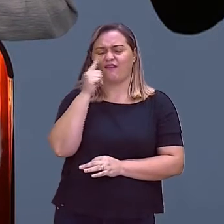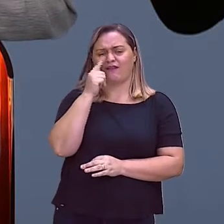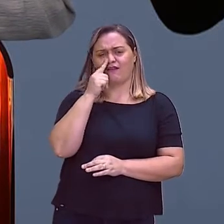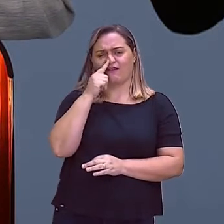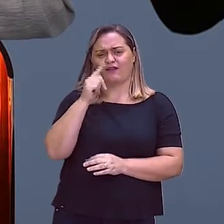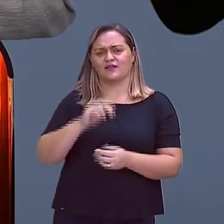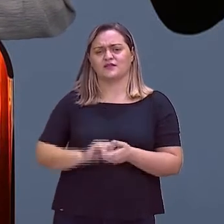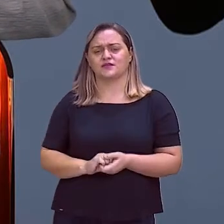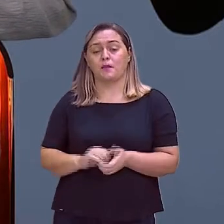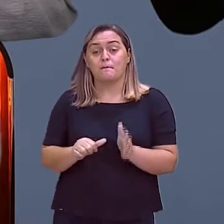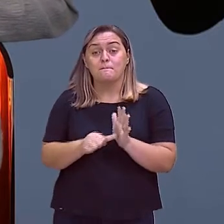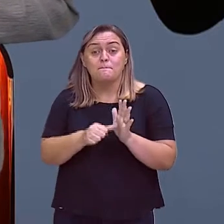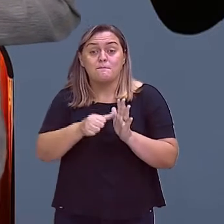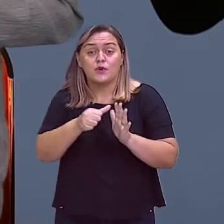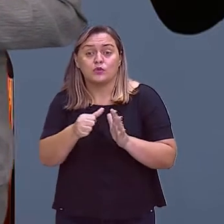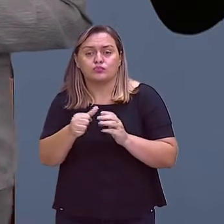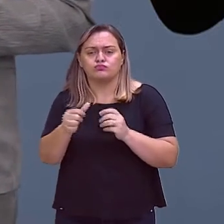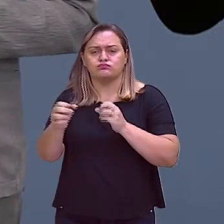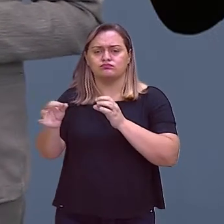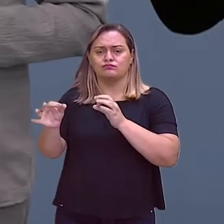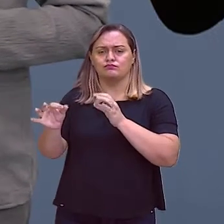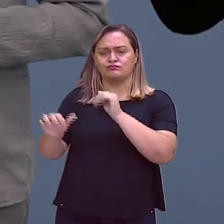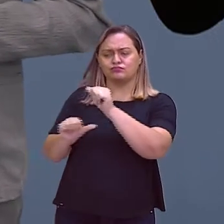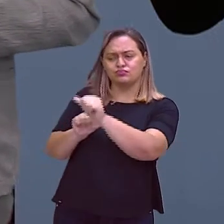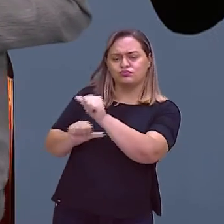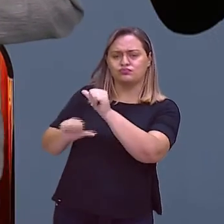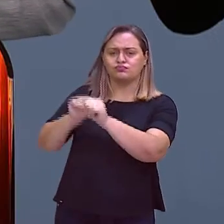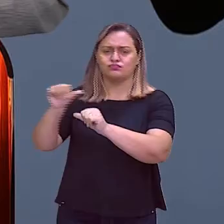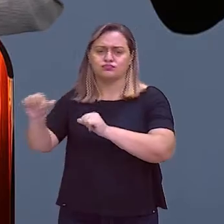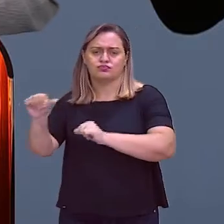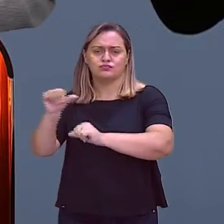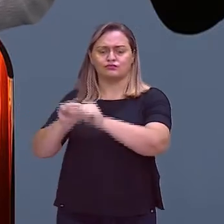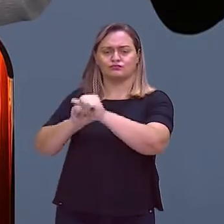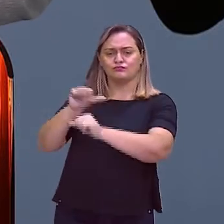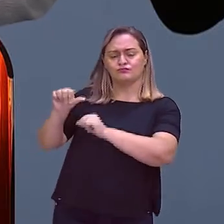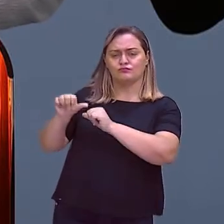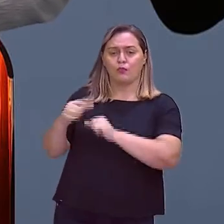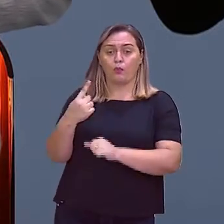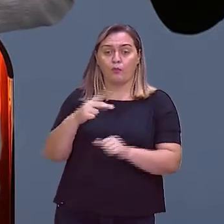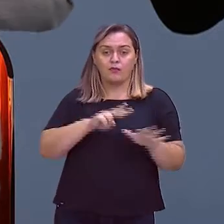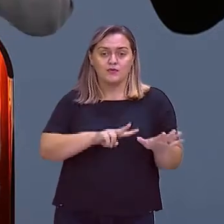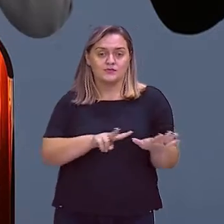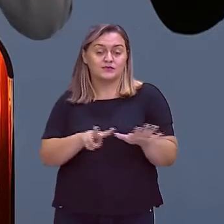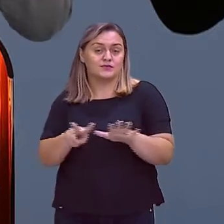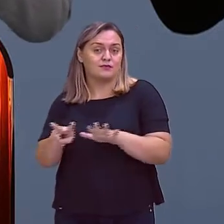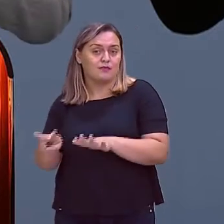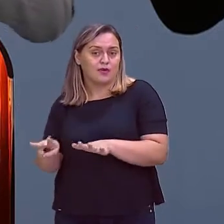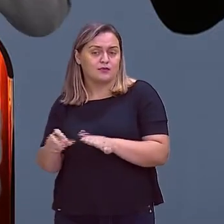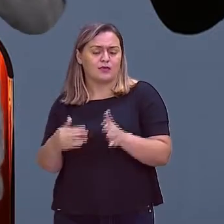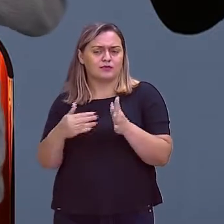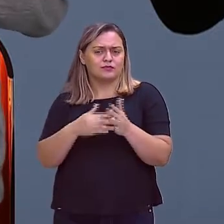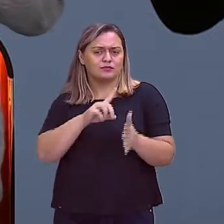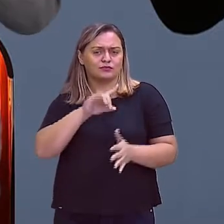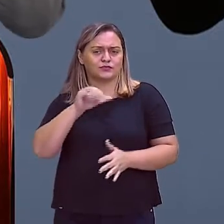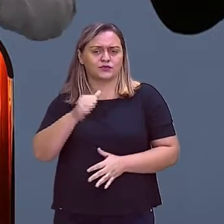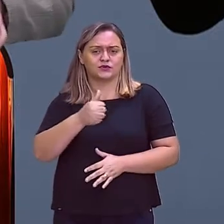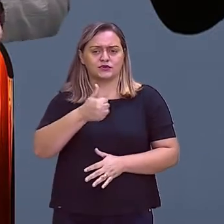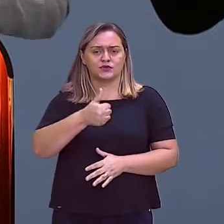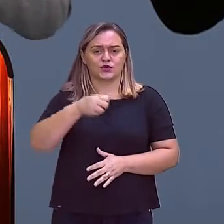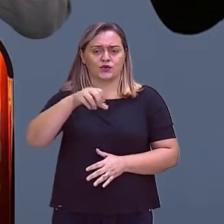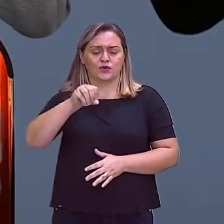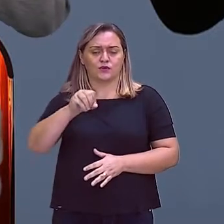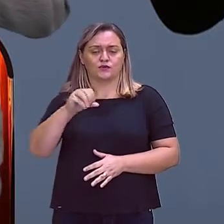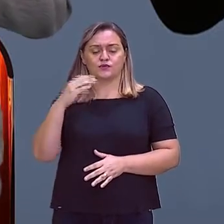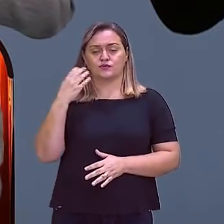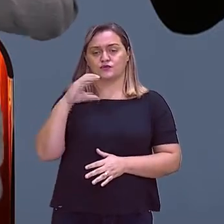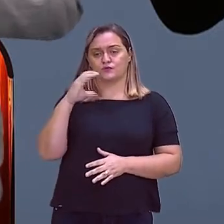do revezamento aconteceu por uma semana até o dia 19 de março, quando a fase grega do